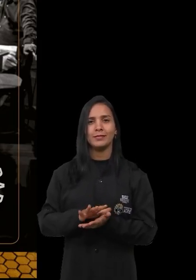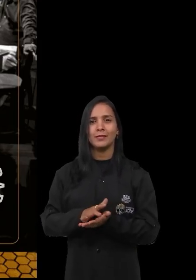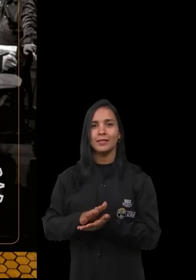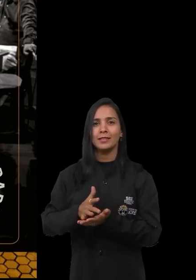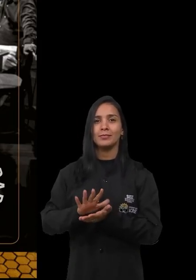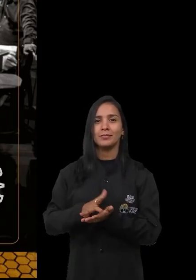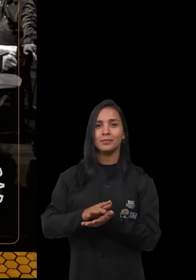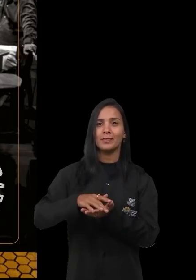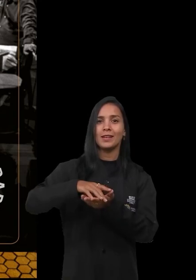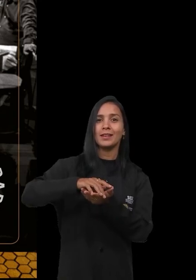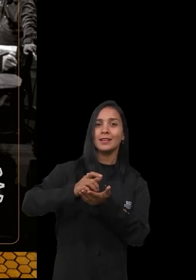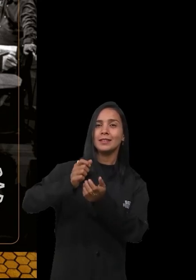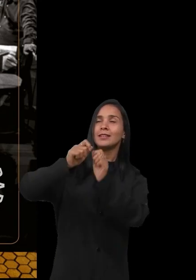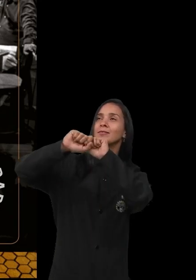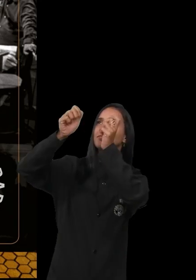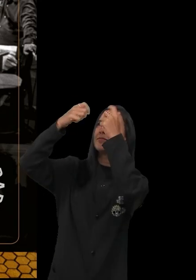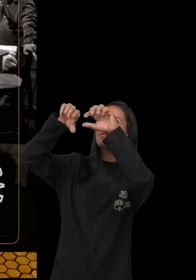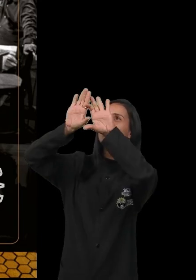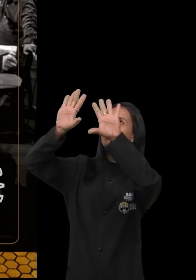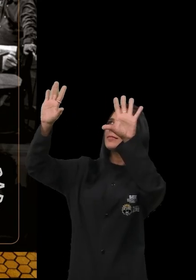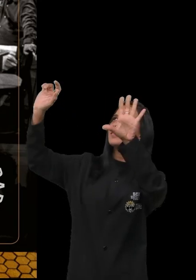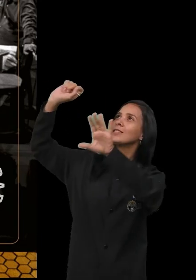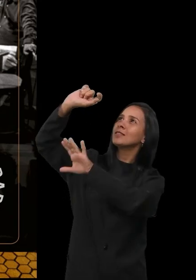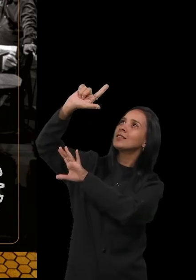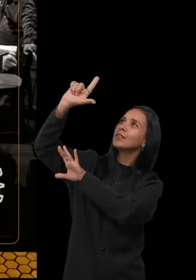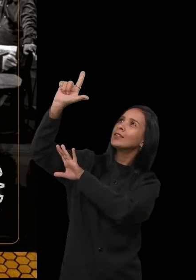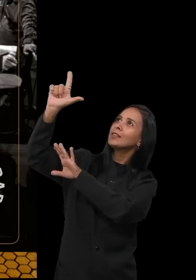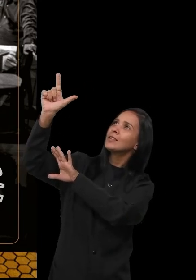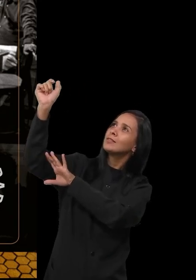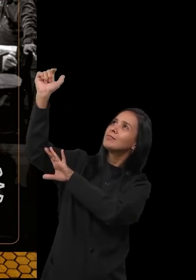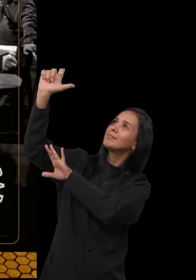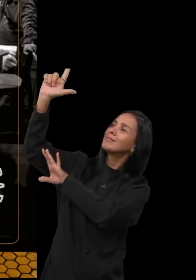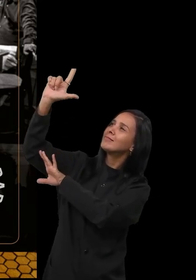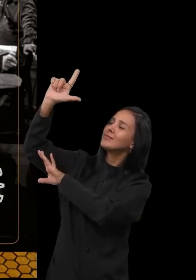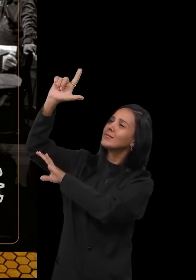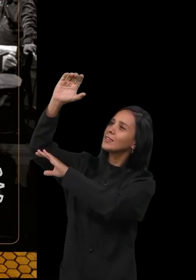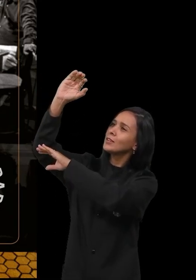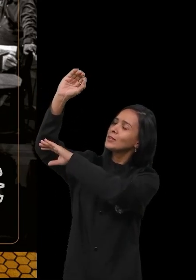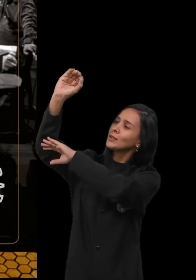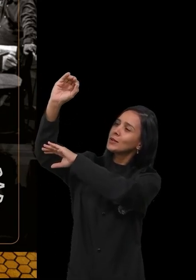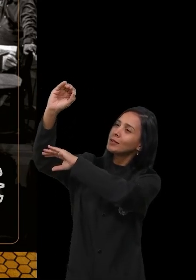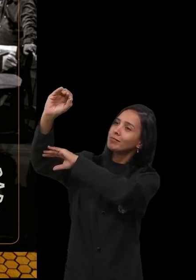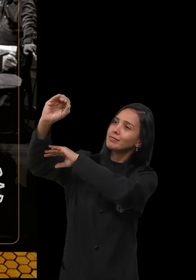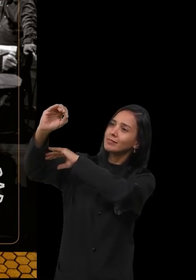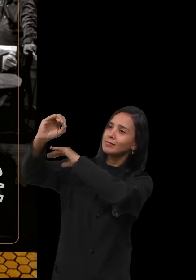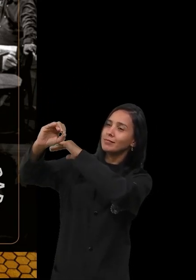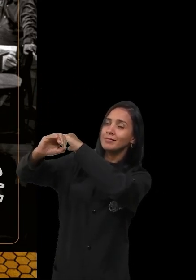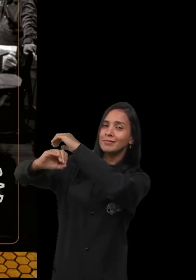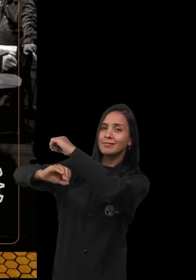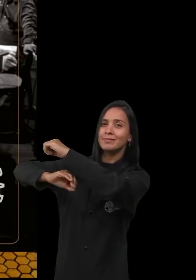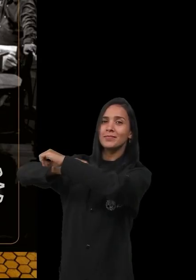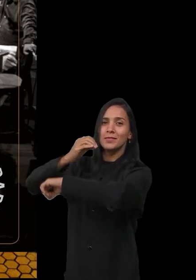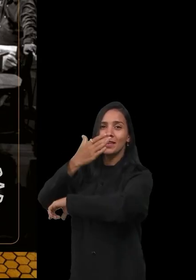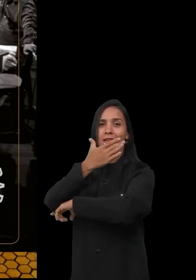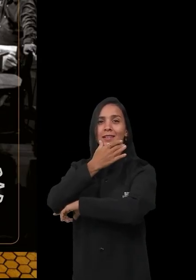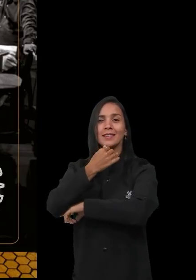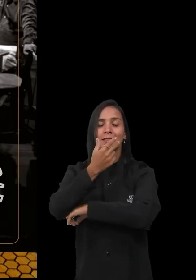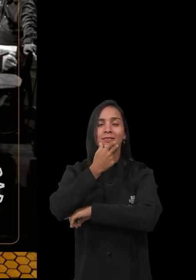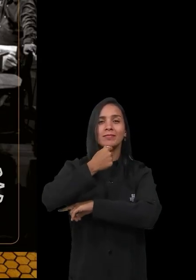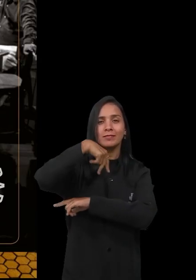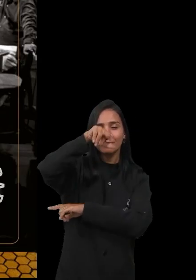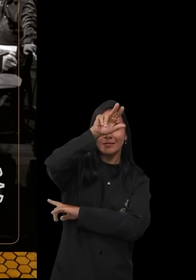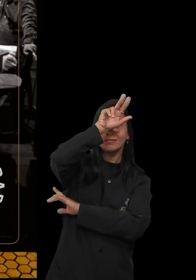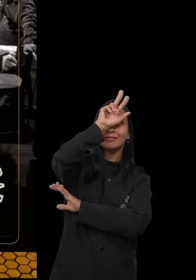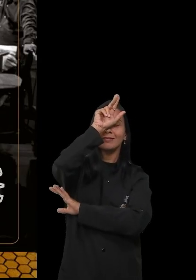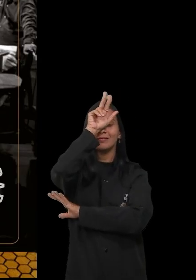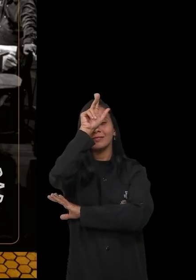caía à tarde feito um viaduto, um bêbado